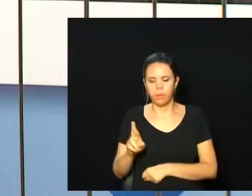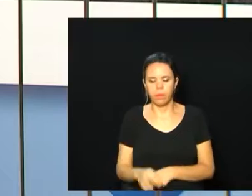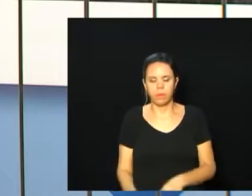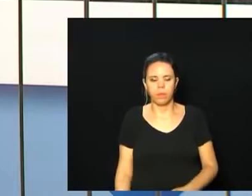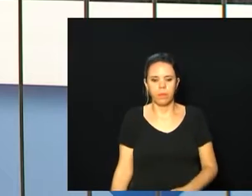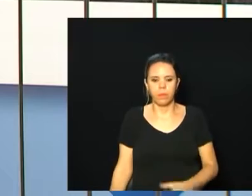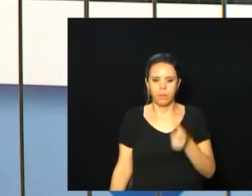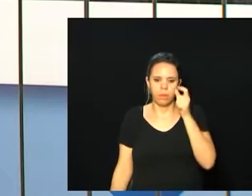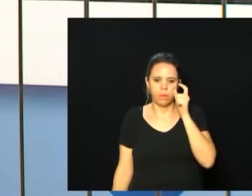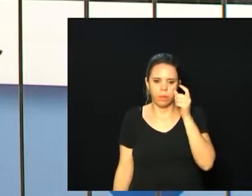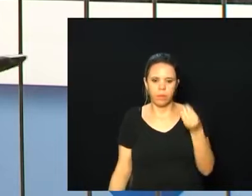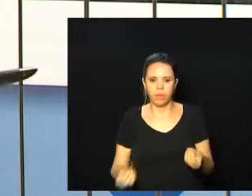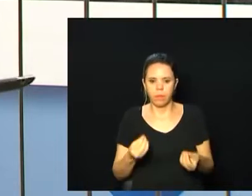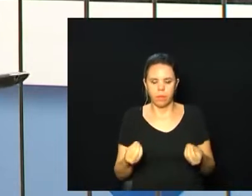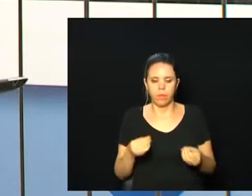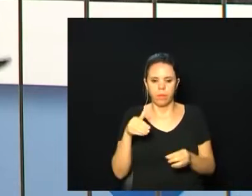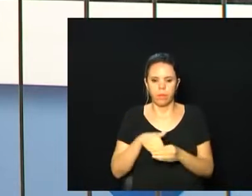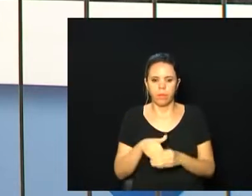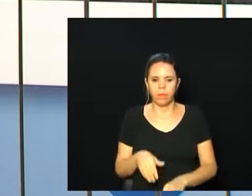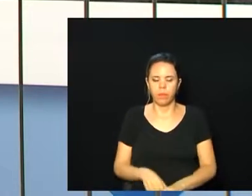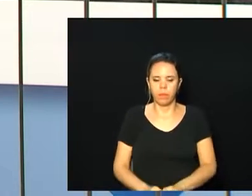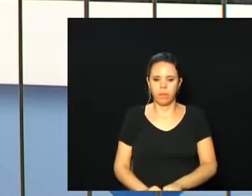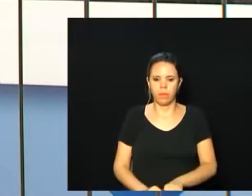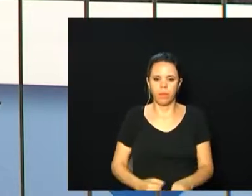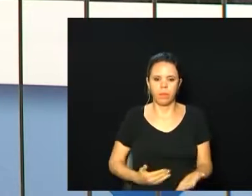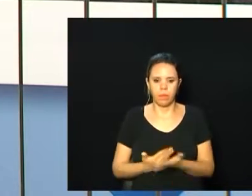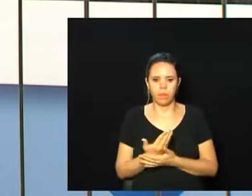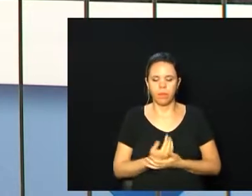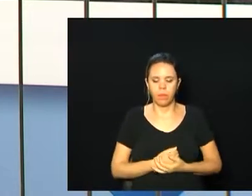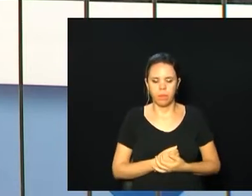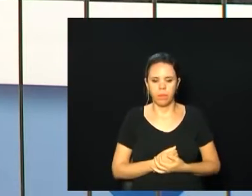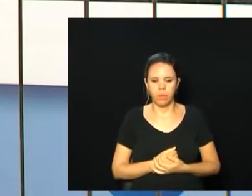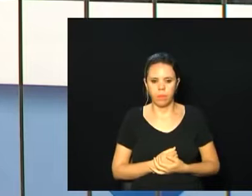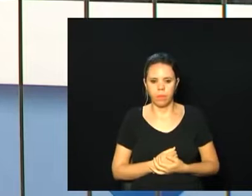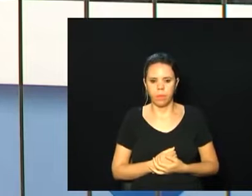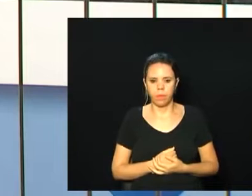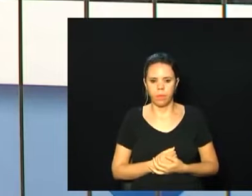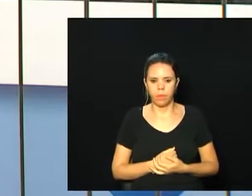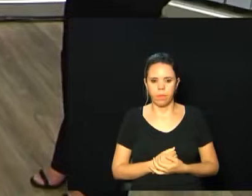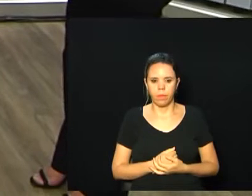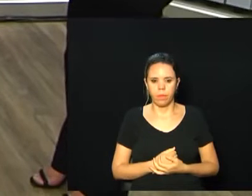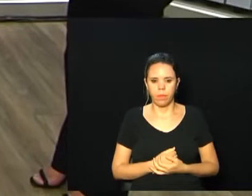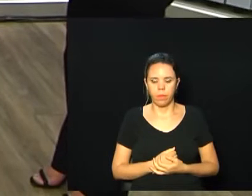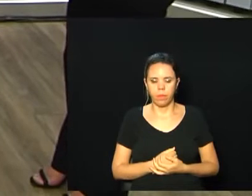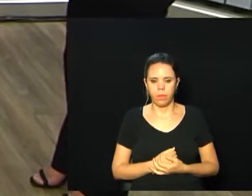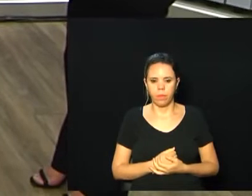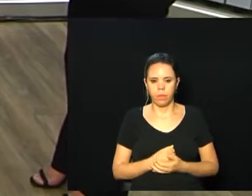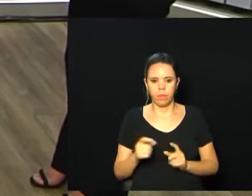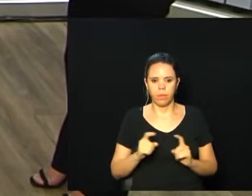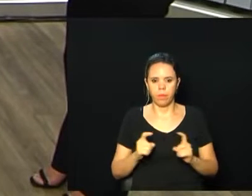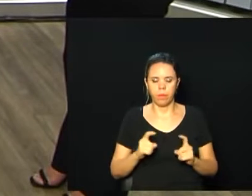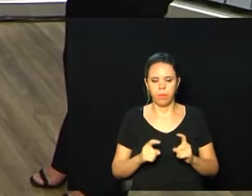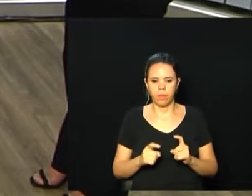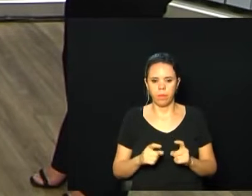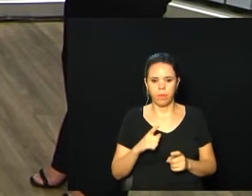www.campinas.sp.leg.br. Lá você vê como foi a votação, ou seja, aprovado ou não cada matéria. E Mirna, ainda falando de reunião